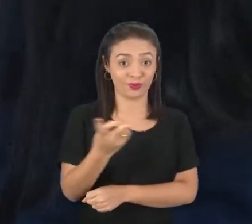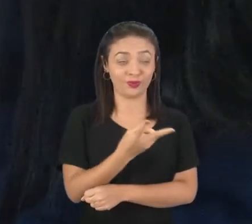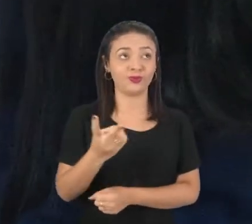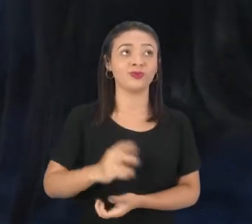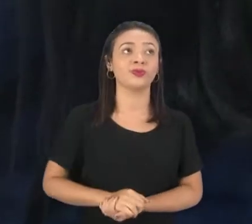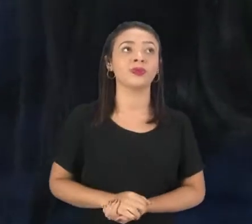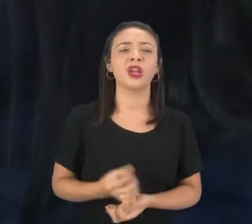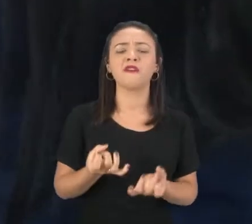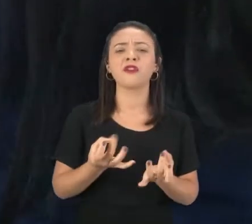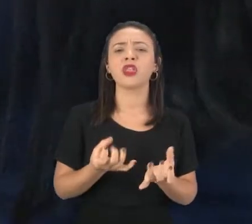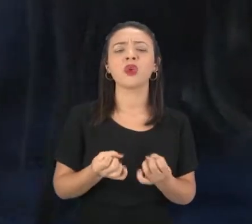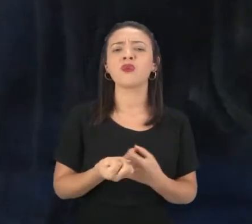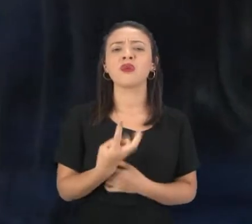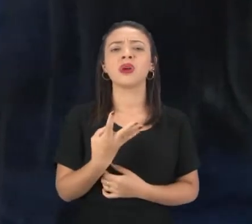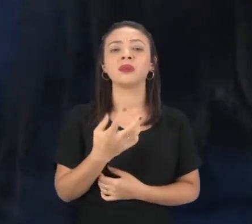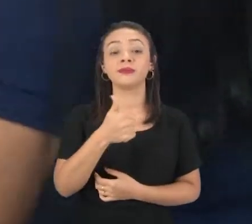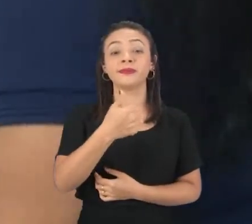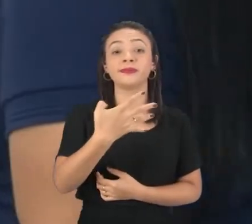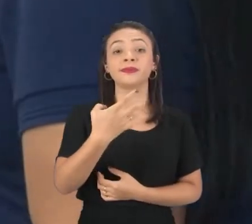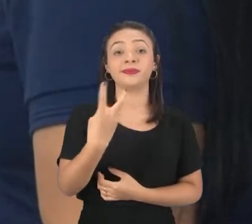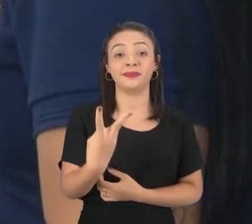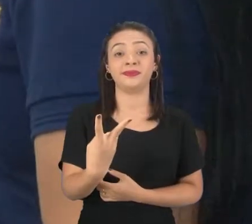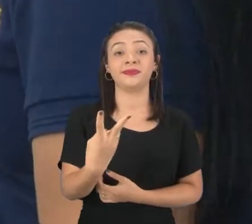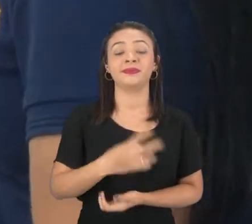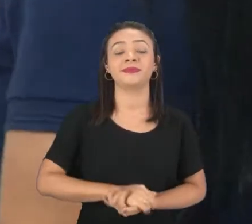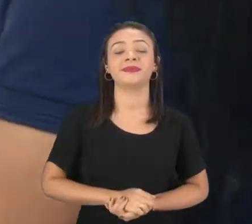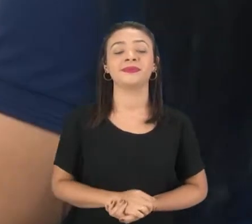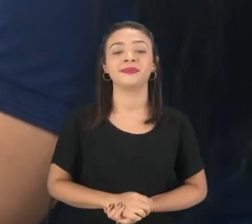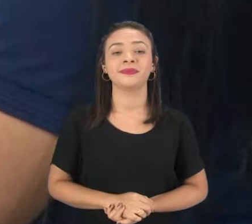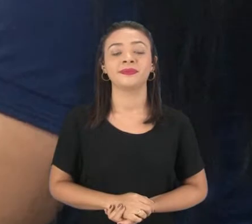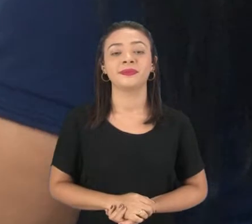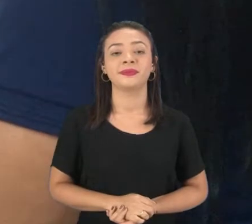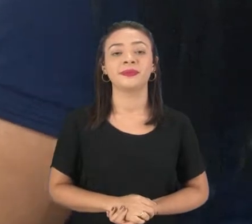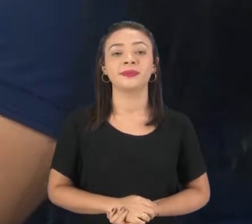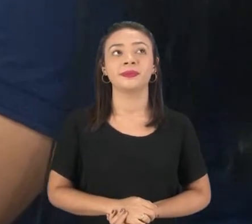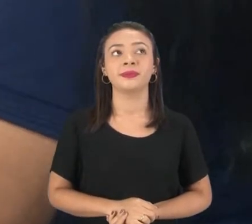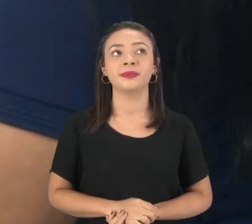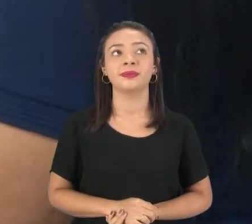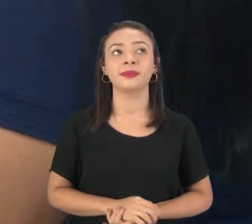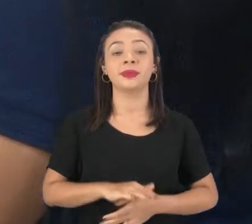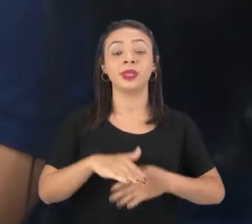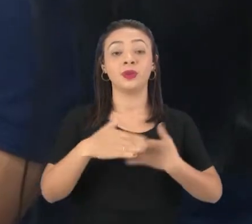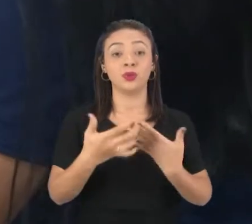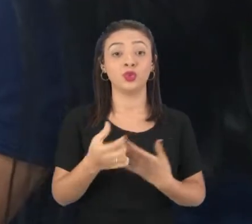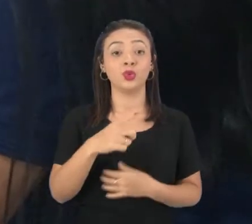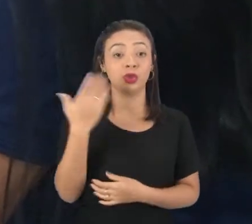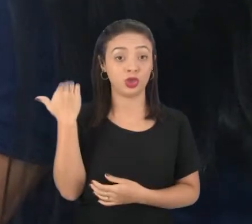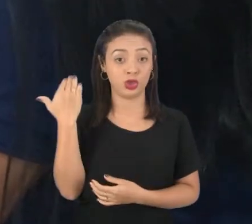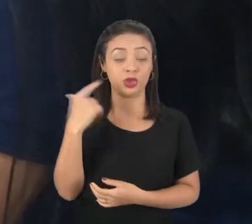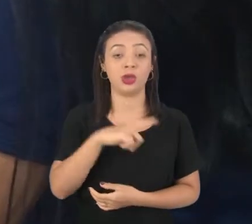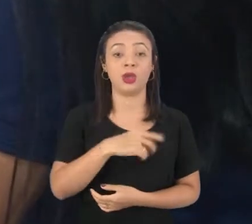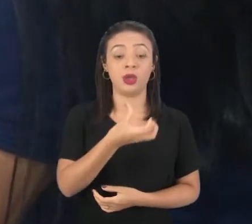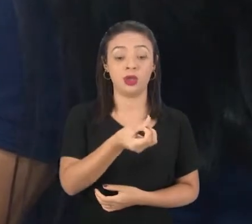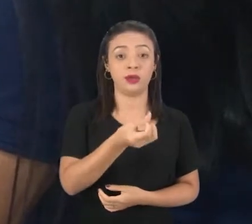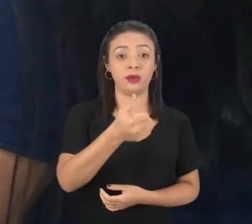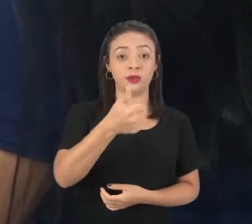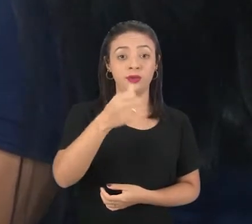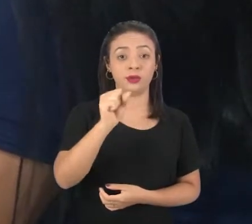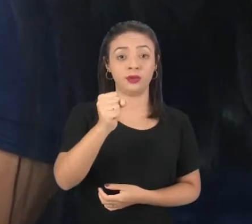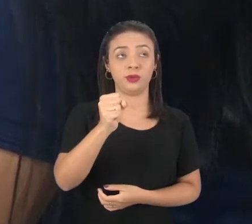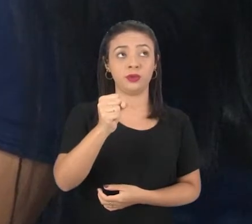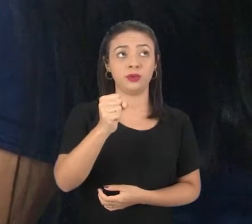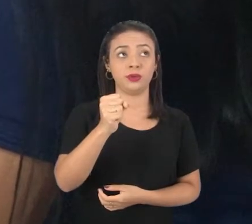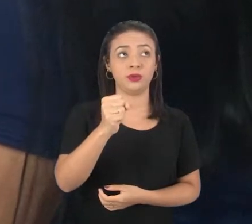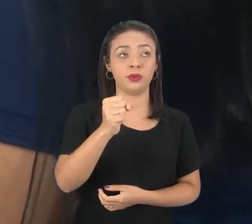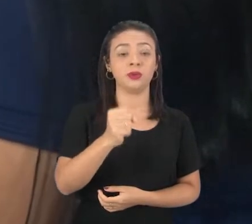ele vendeu quanto Olha só 142 então da quantia que ele tinha eu vou pegar a